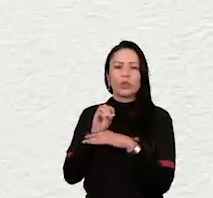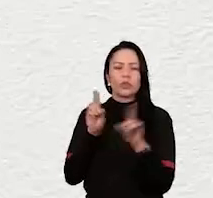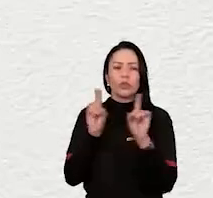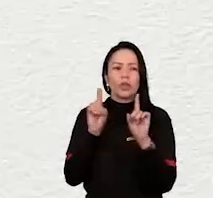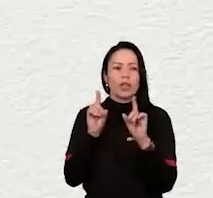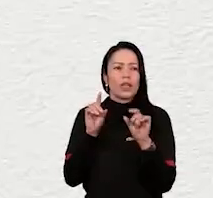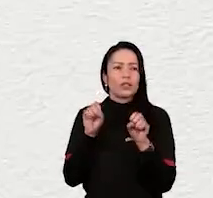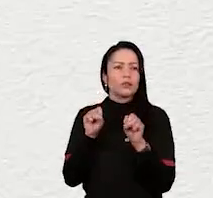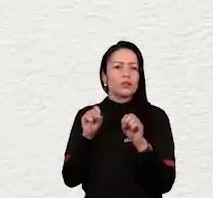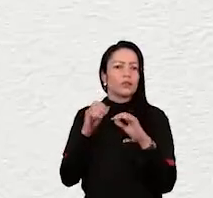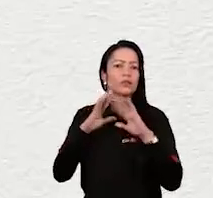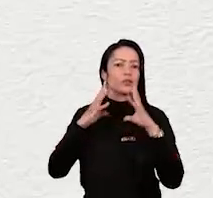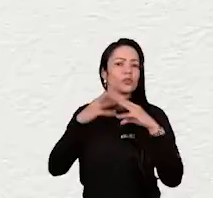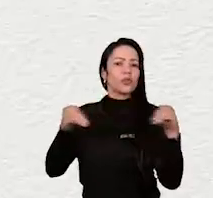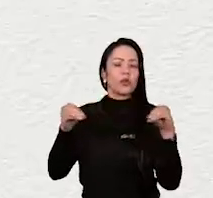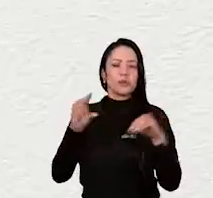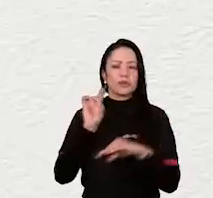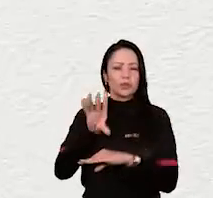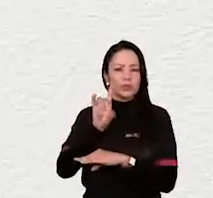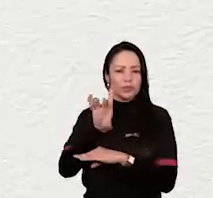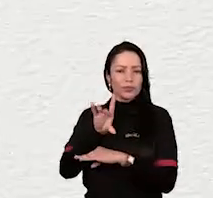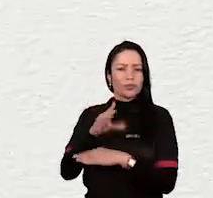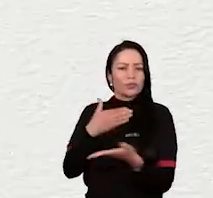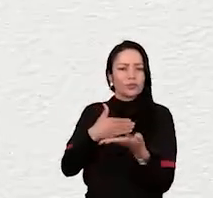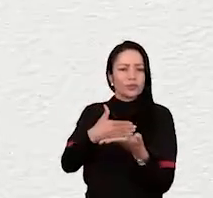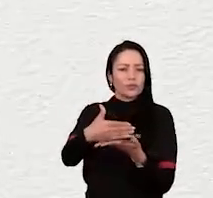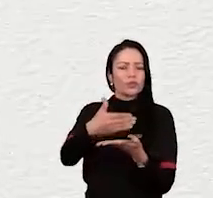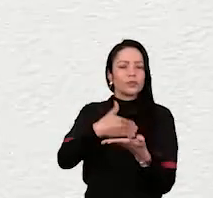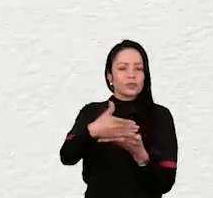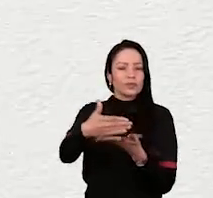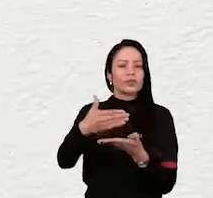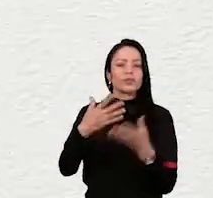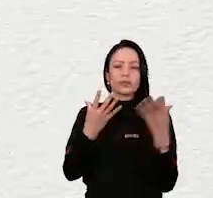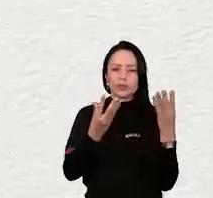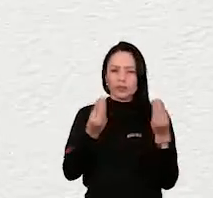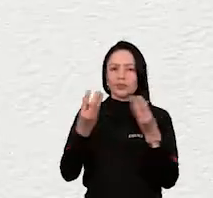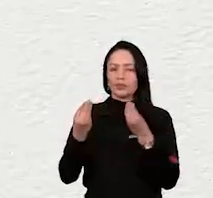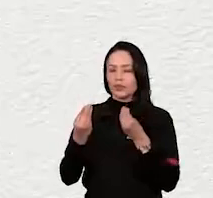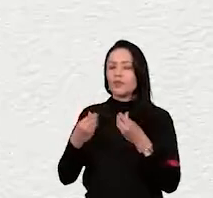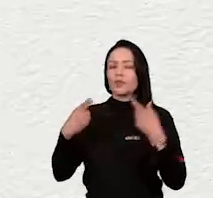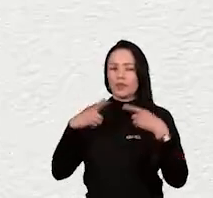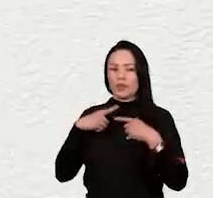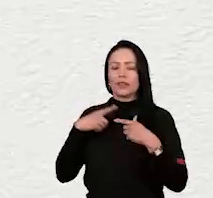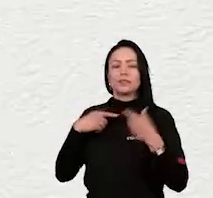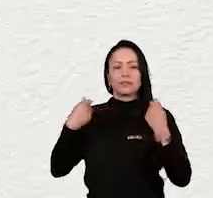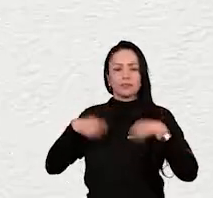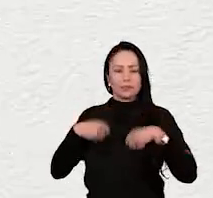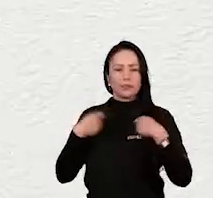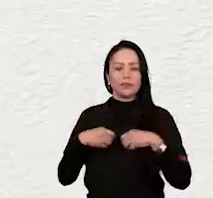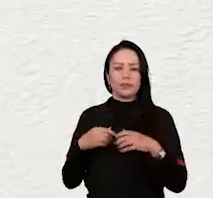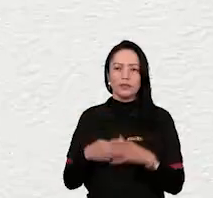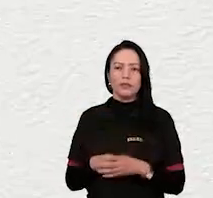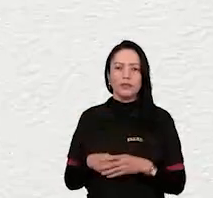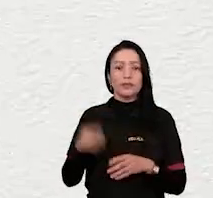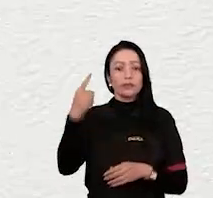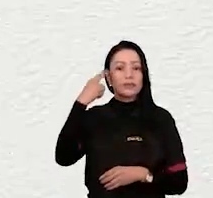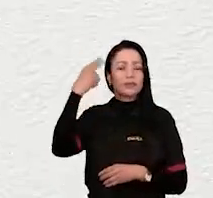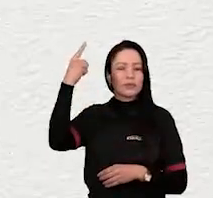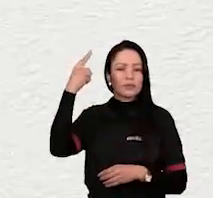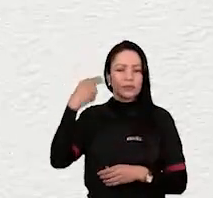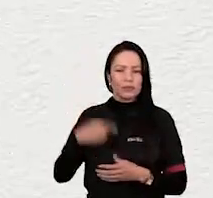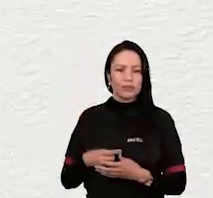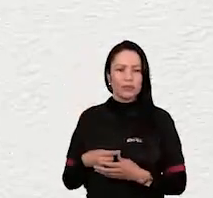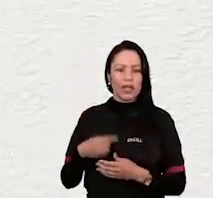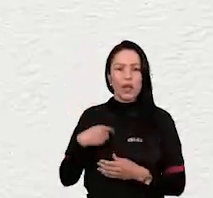é milagrosa sozinha, ela é um início, né, de muita coisa que tem que vir junto. Eu acho que a gente está querendo passar essa ideia. Eu